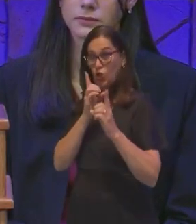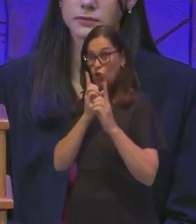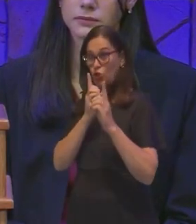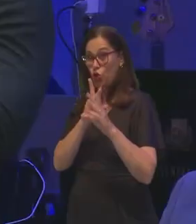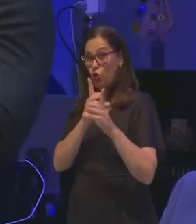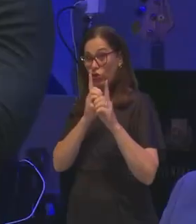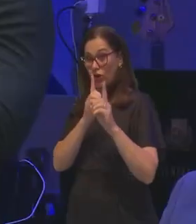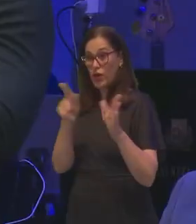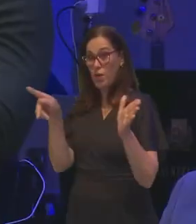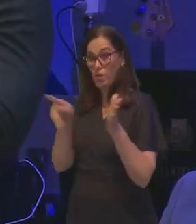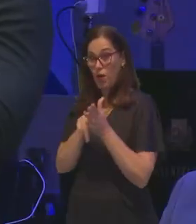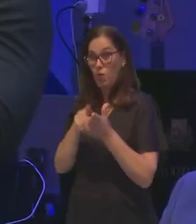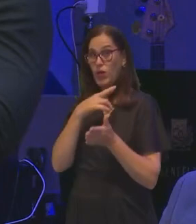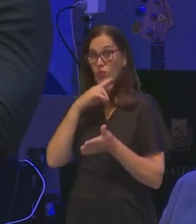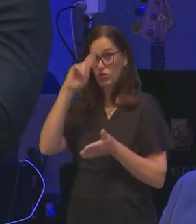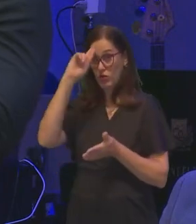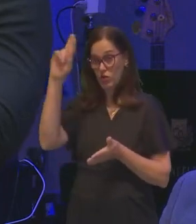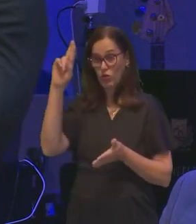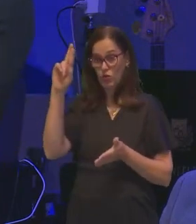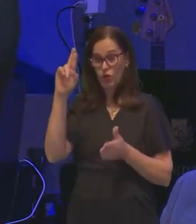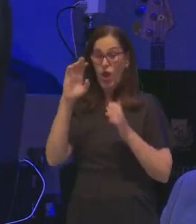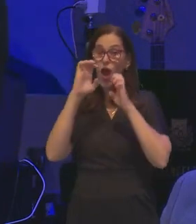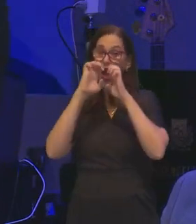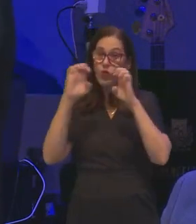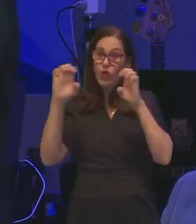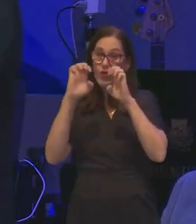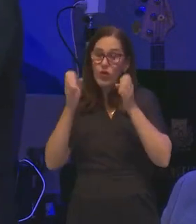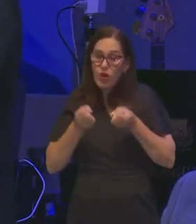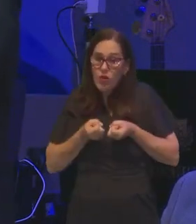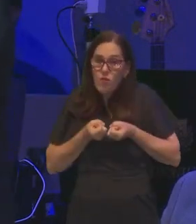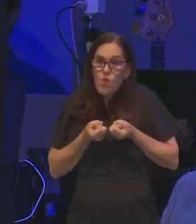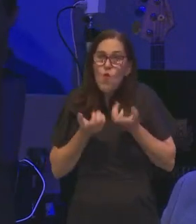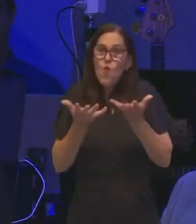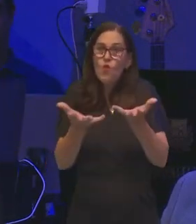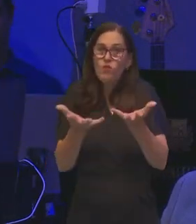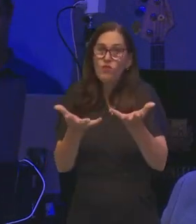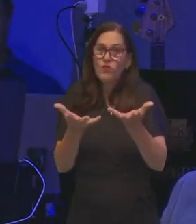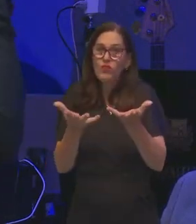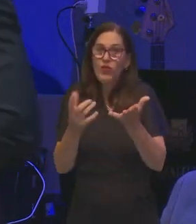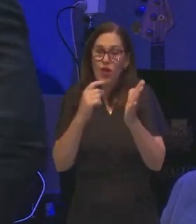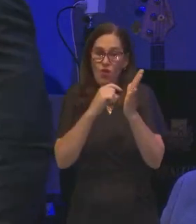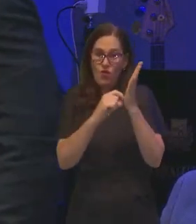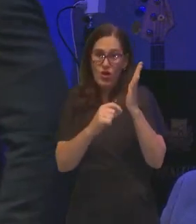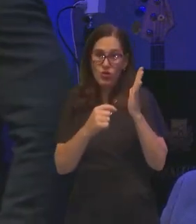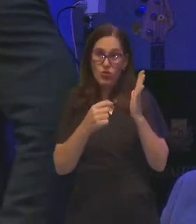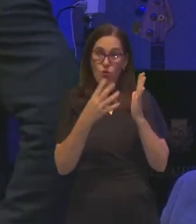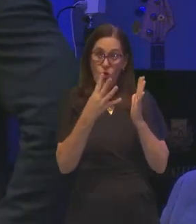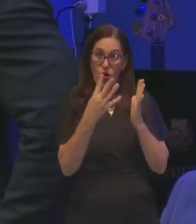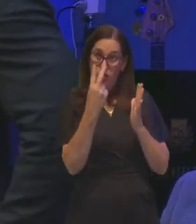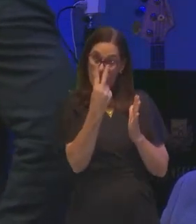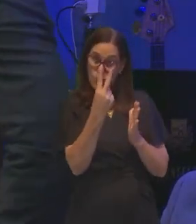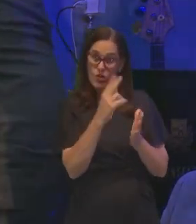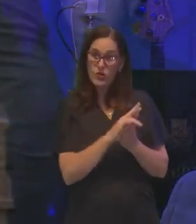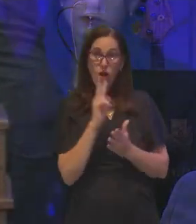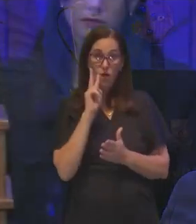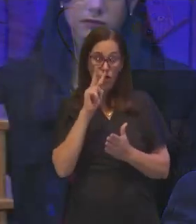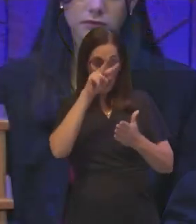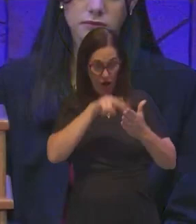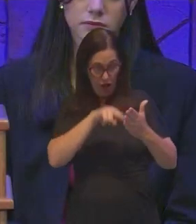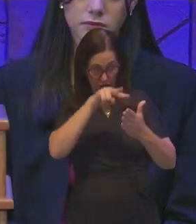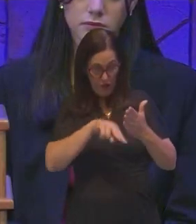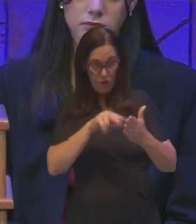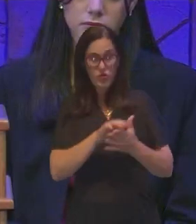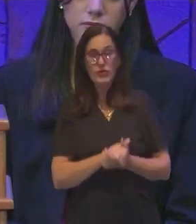doutrina do Senhor, no Evangelho da Graça. E aí no verso 42, nós lemos,